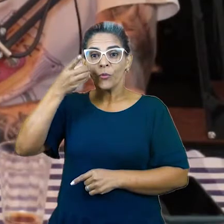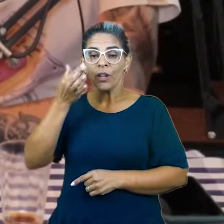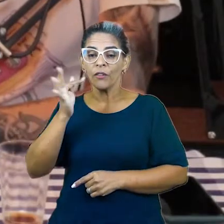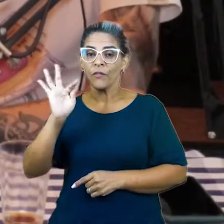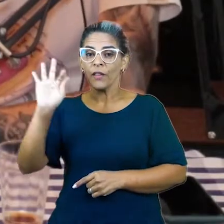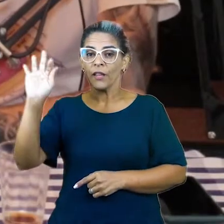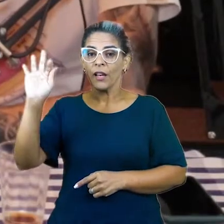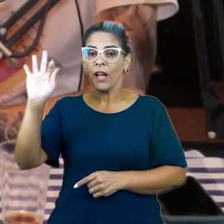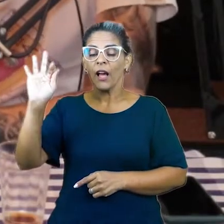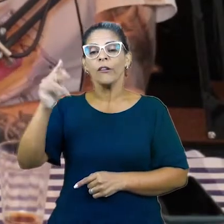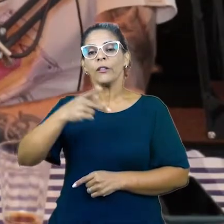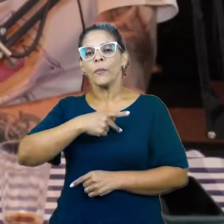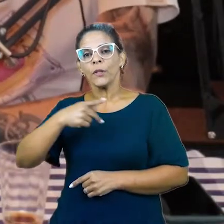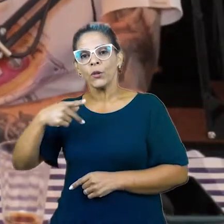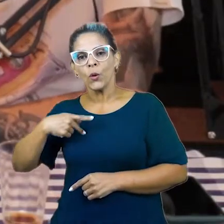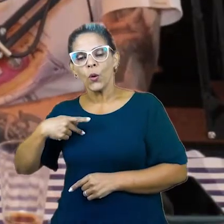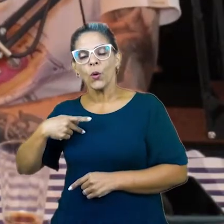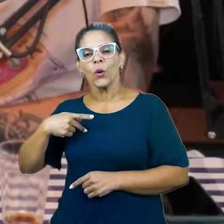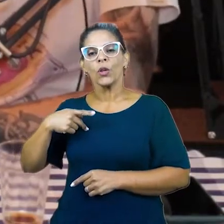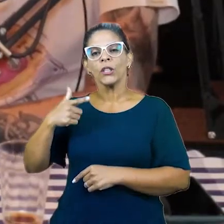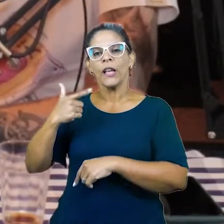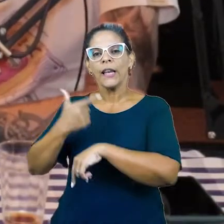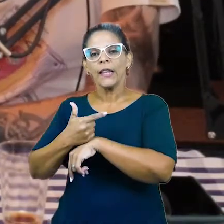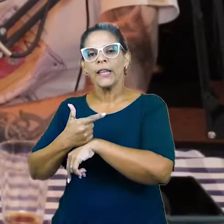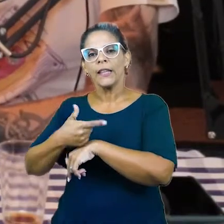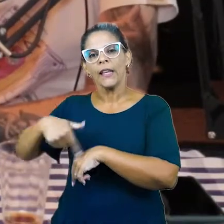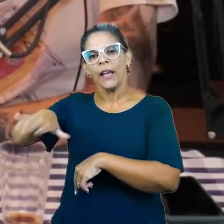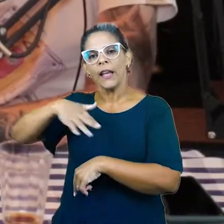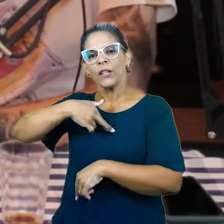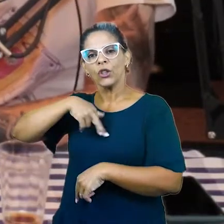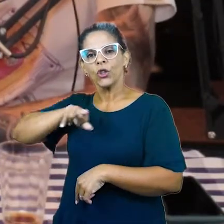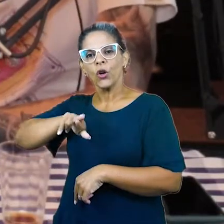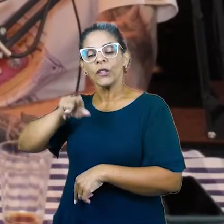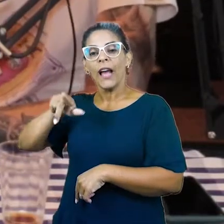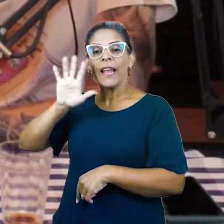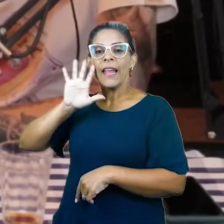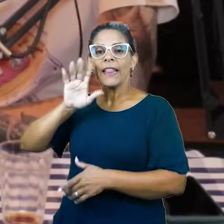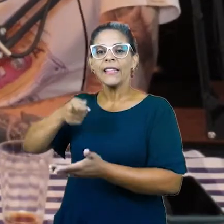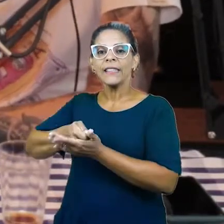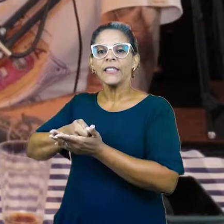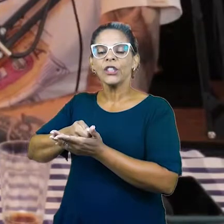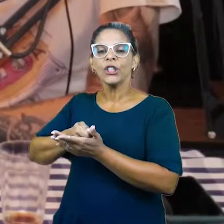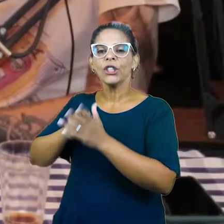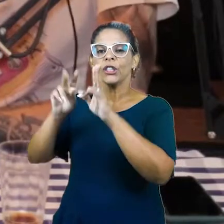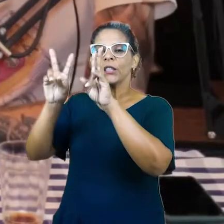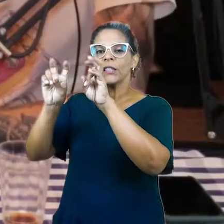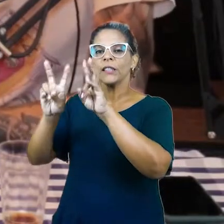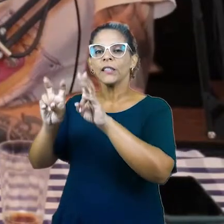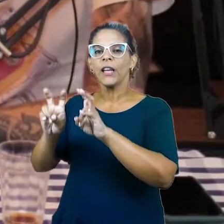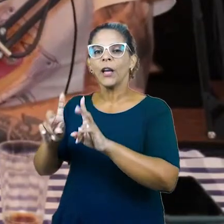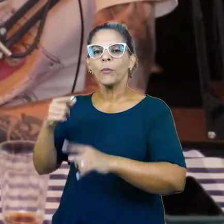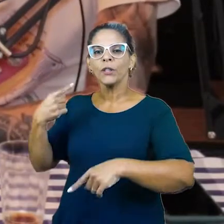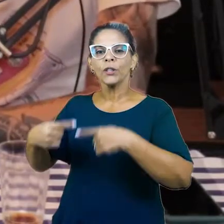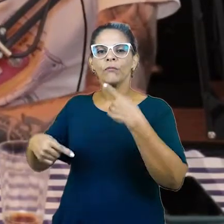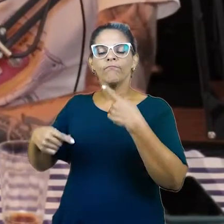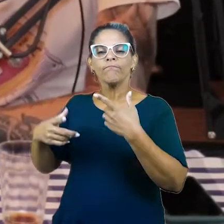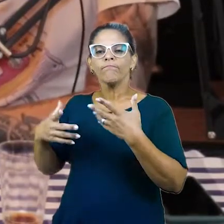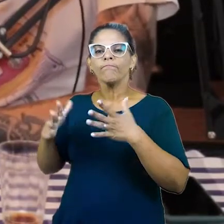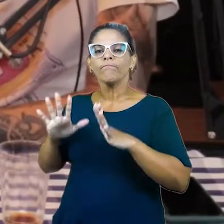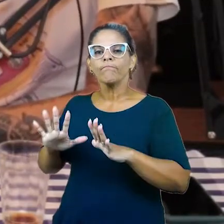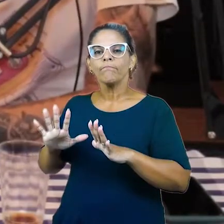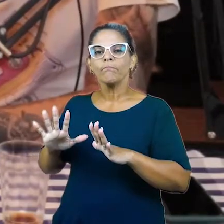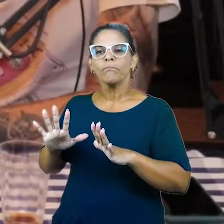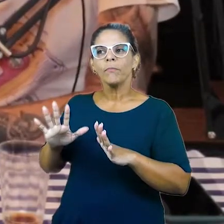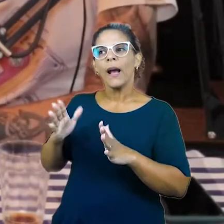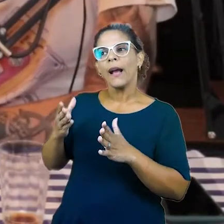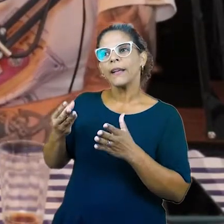além de serem parlamentares, são pastores, são líderes religiosos. Aí eles decidem sobre temas polêmicos, às vezes, mas